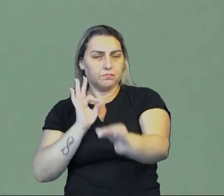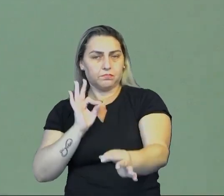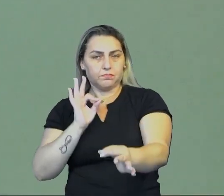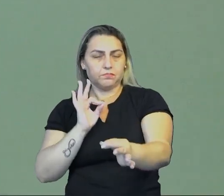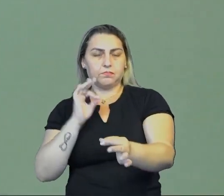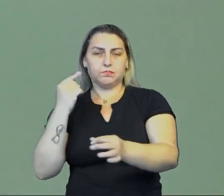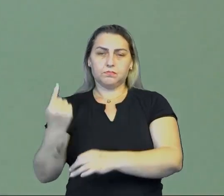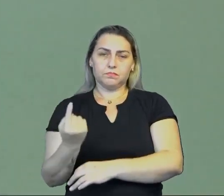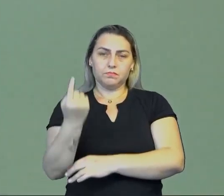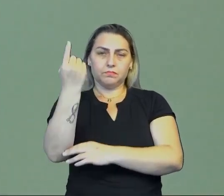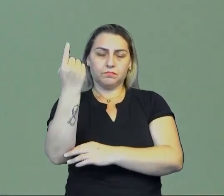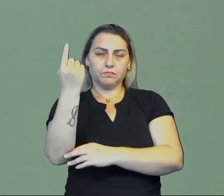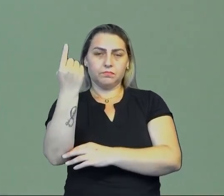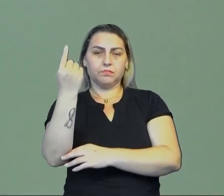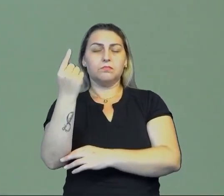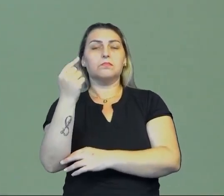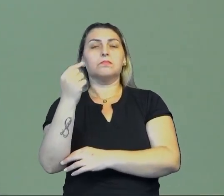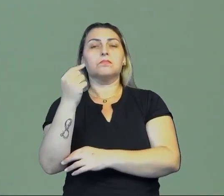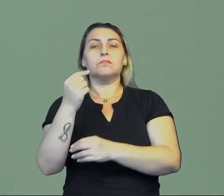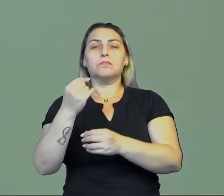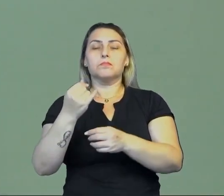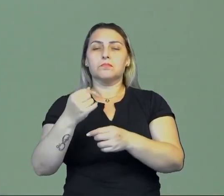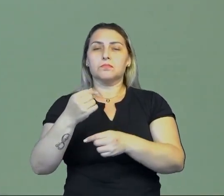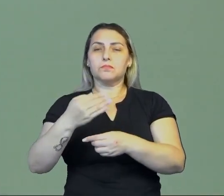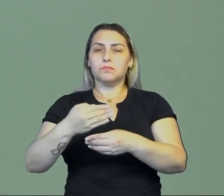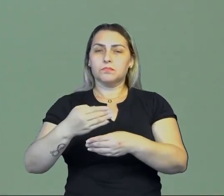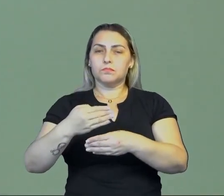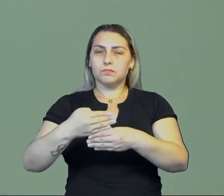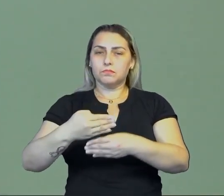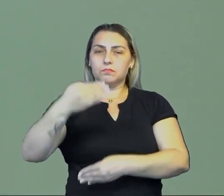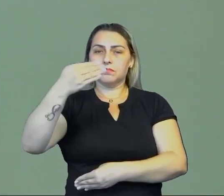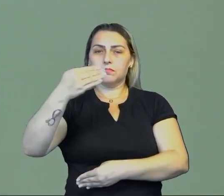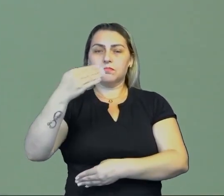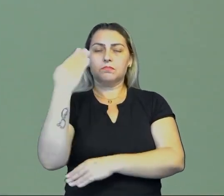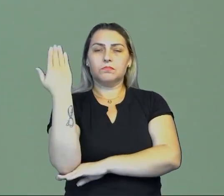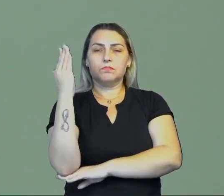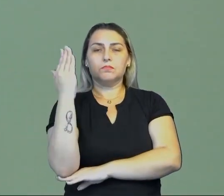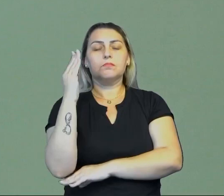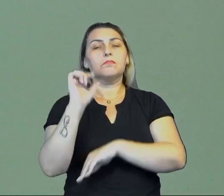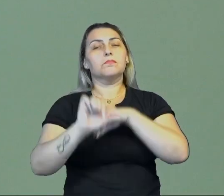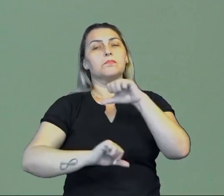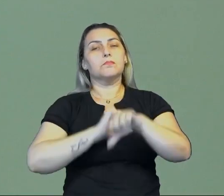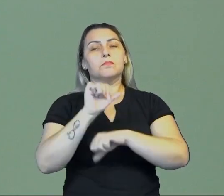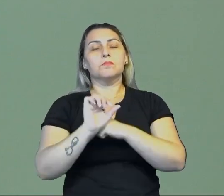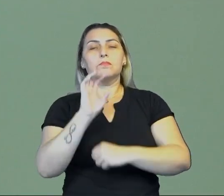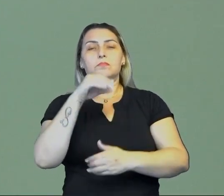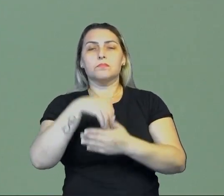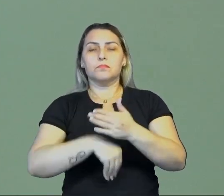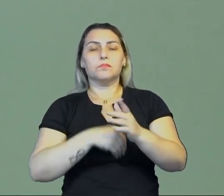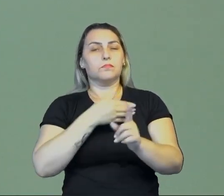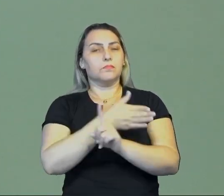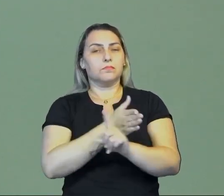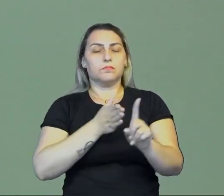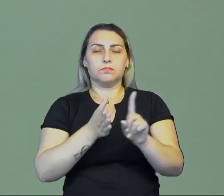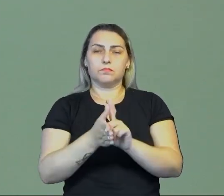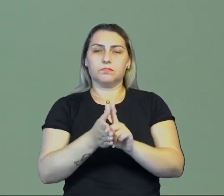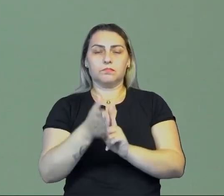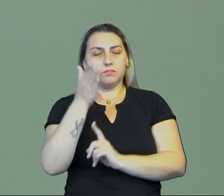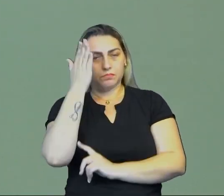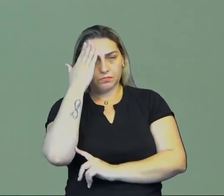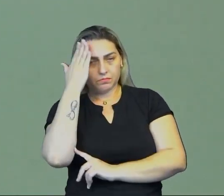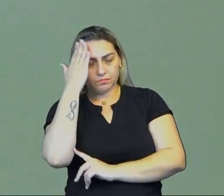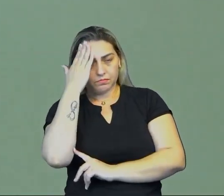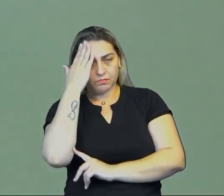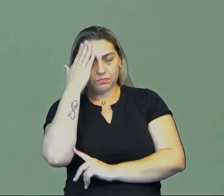salta em altura salto com vara Então vai sempre tendo alterações vai ser no modalidade dentro das modalidades Deus